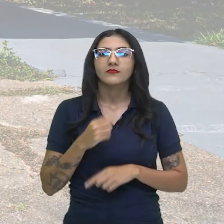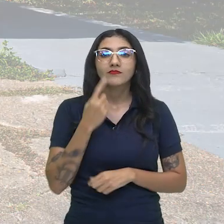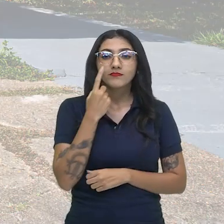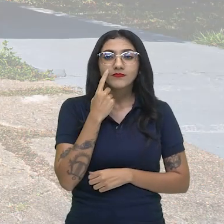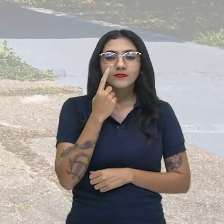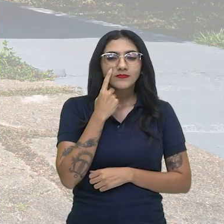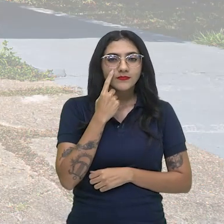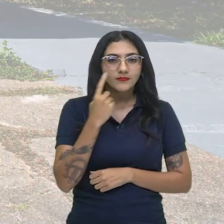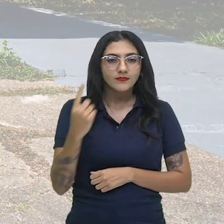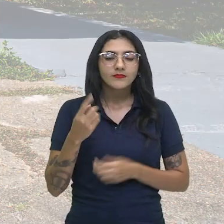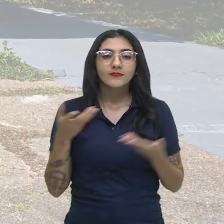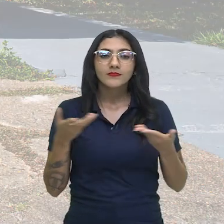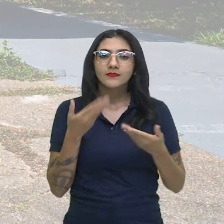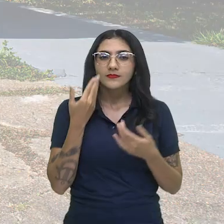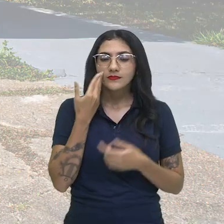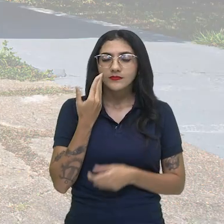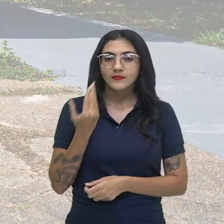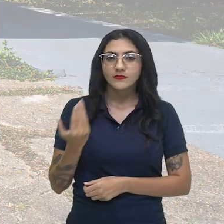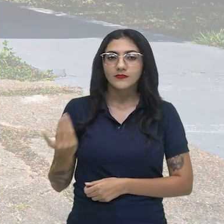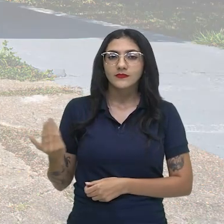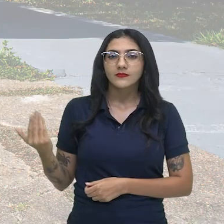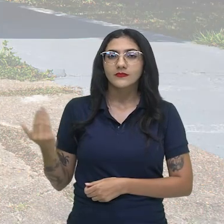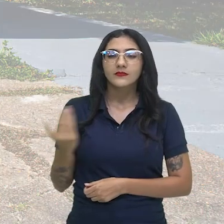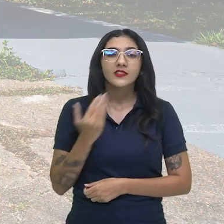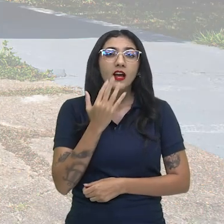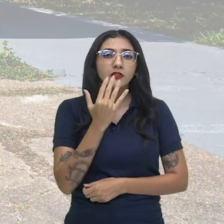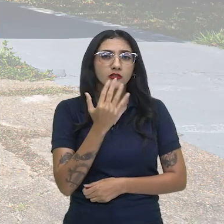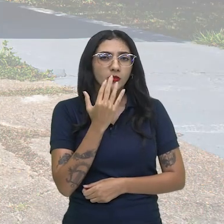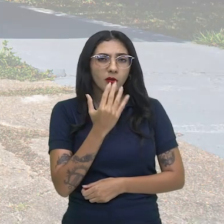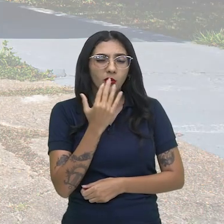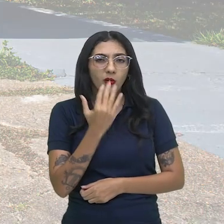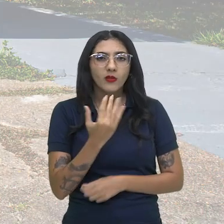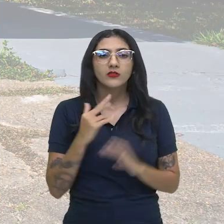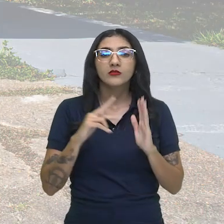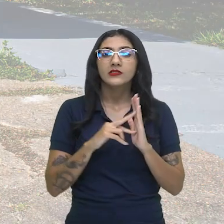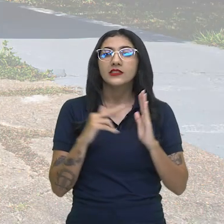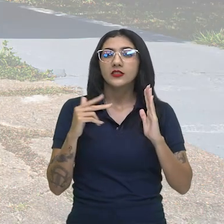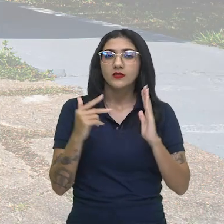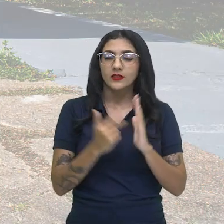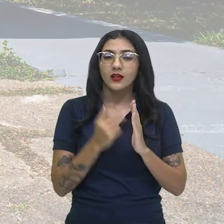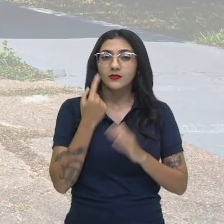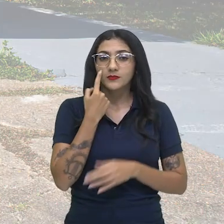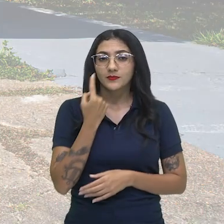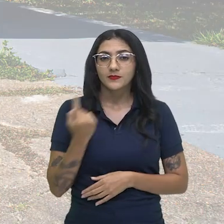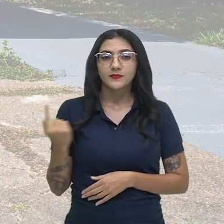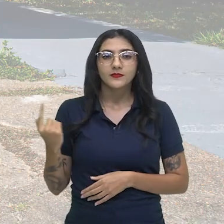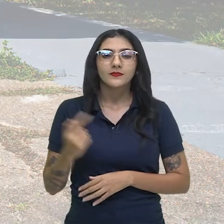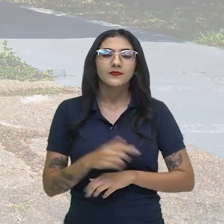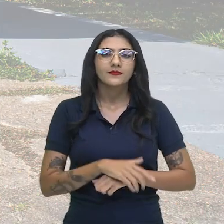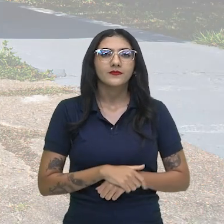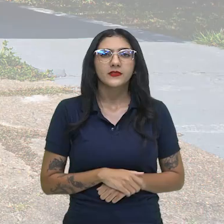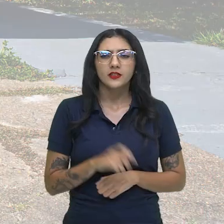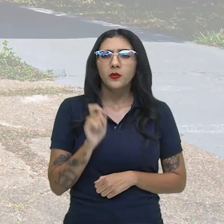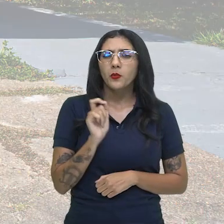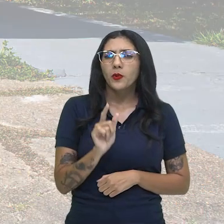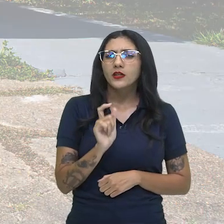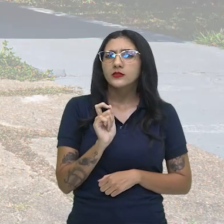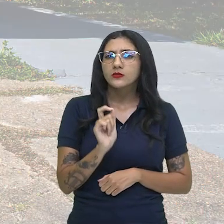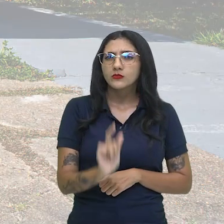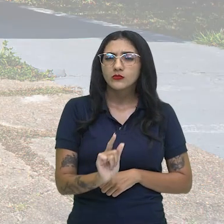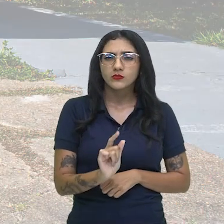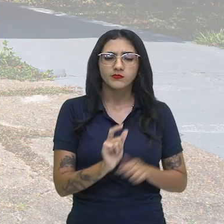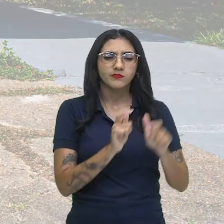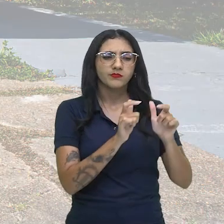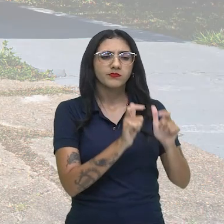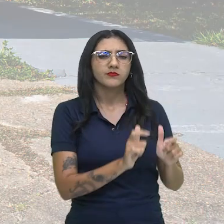vamos trazer aqui para vocês as cores, né? O significado de cada cor. Por exemplo, a cor azul. Se o coletor é